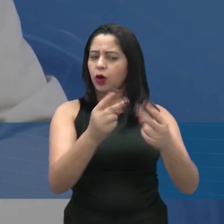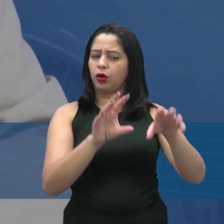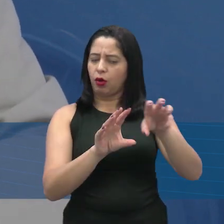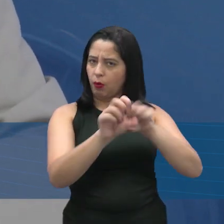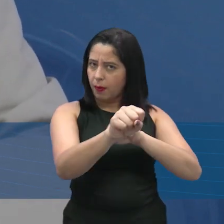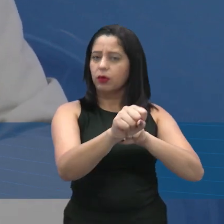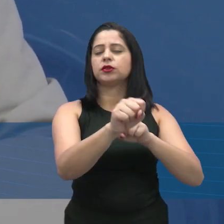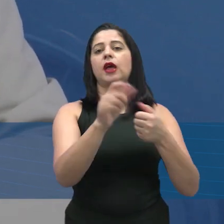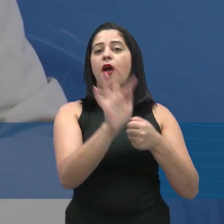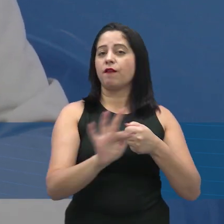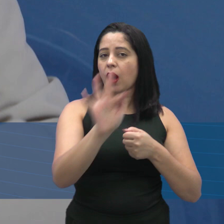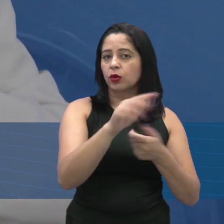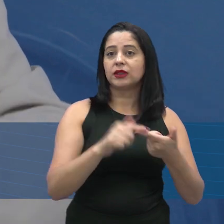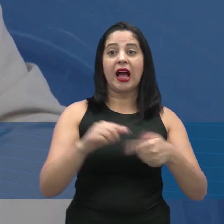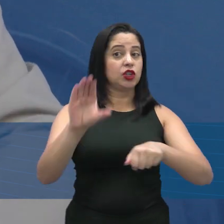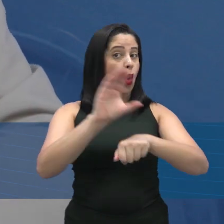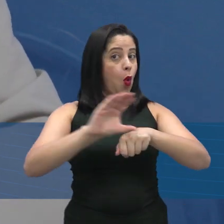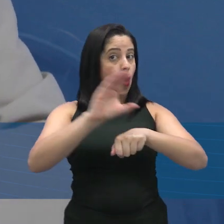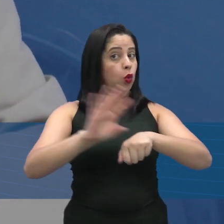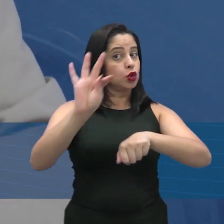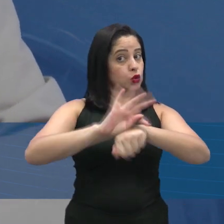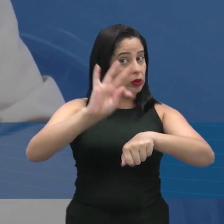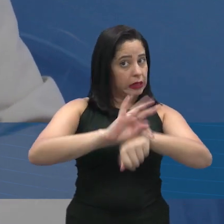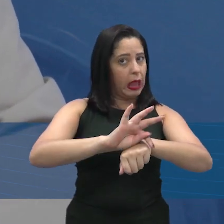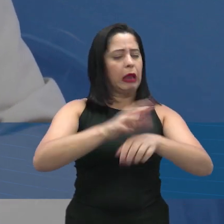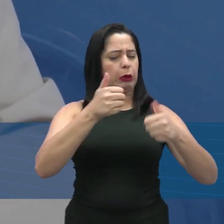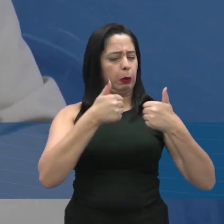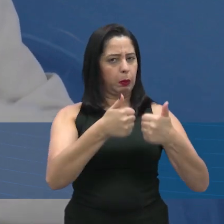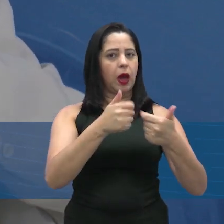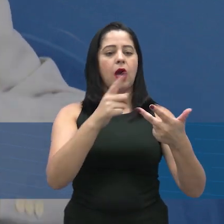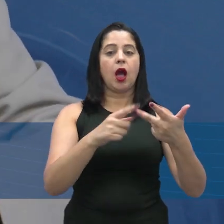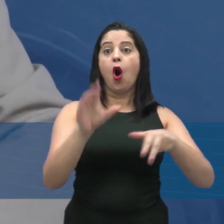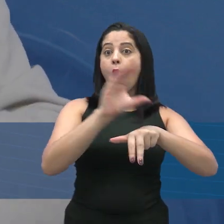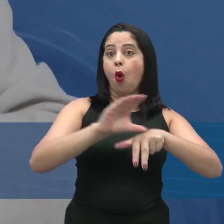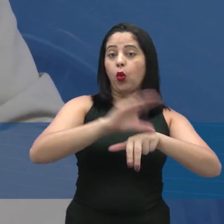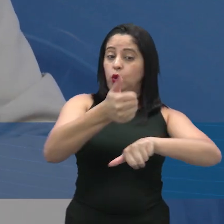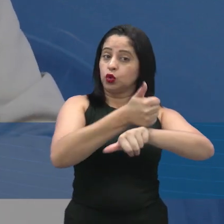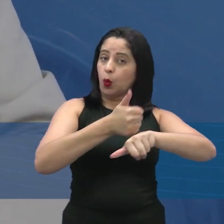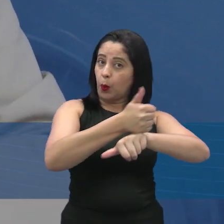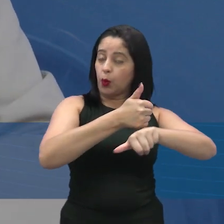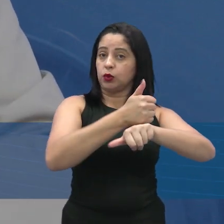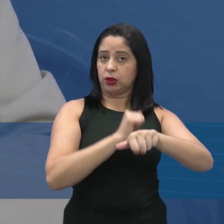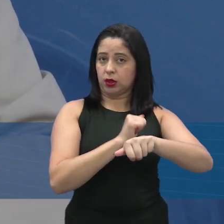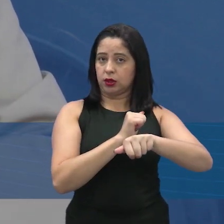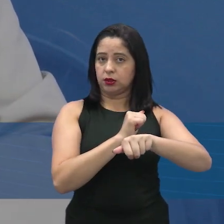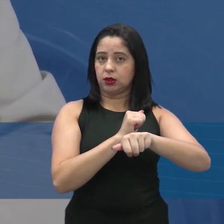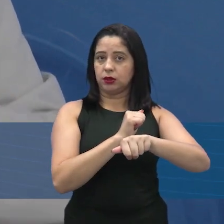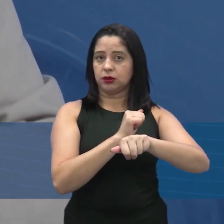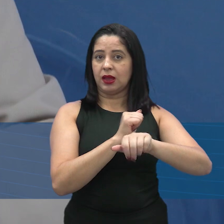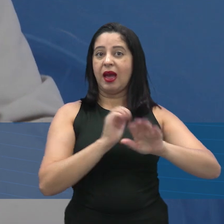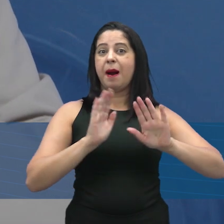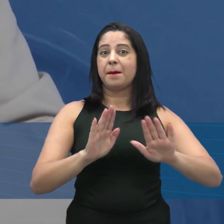diploma universitário, um curso técnico muito bem feito, um curso profissionalizante.